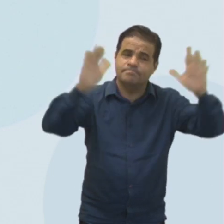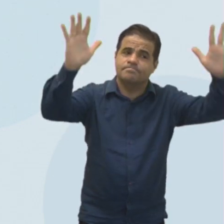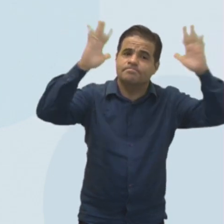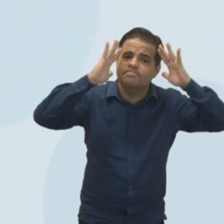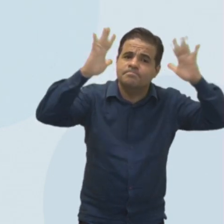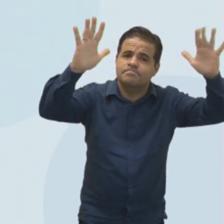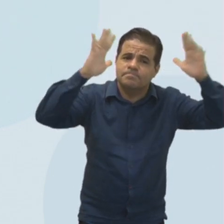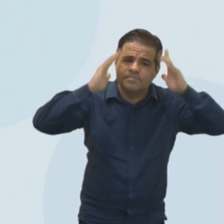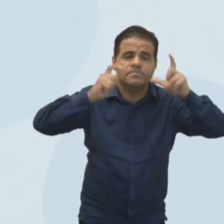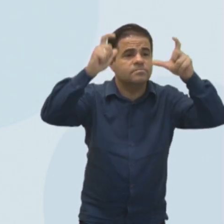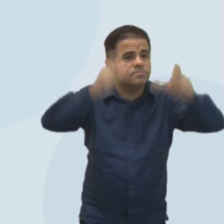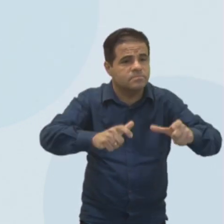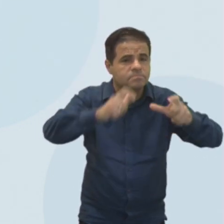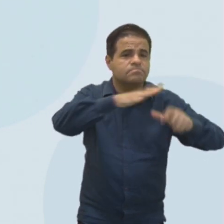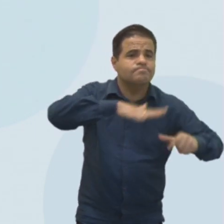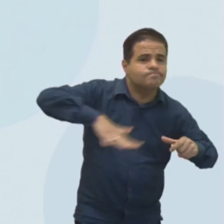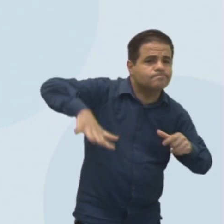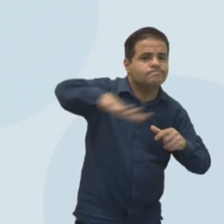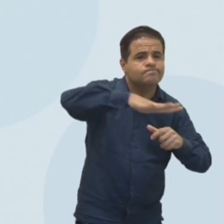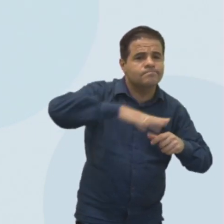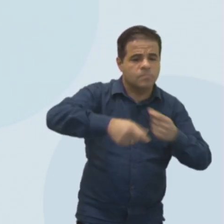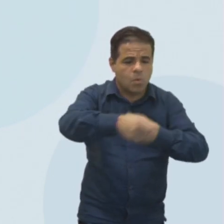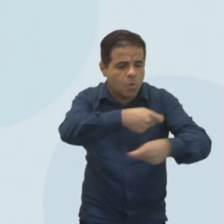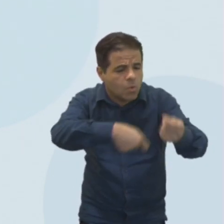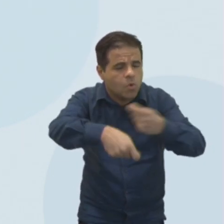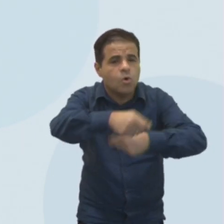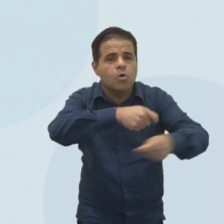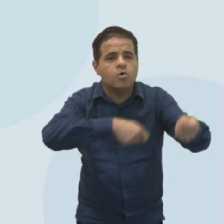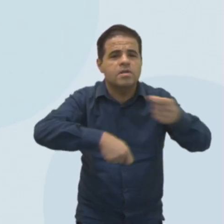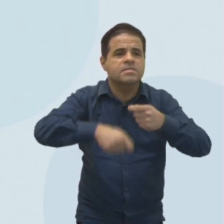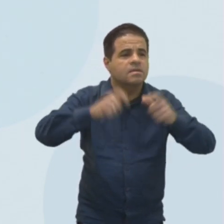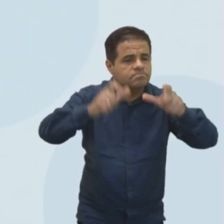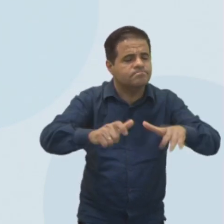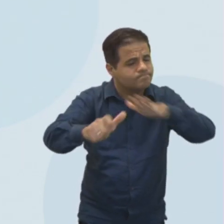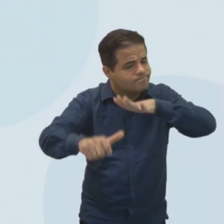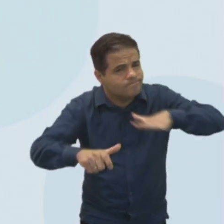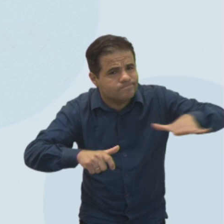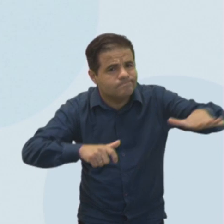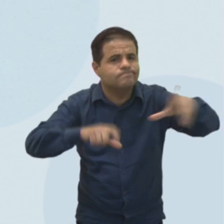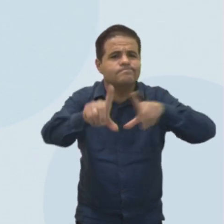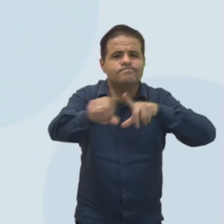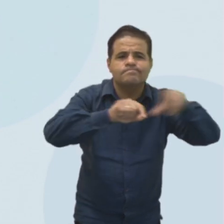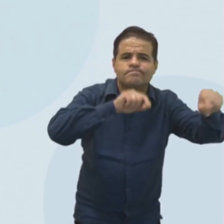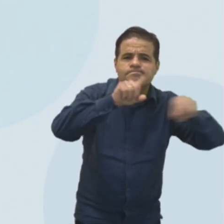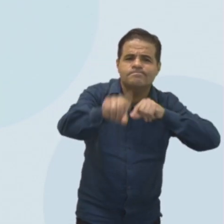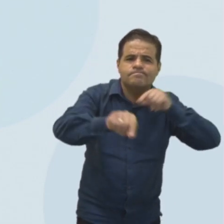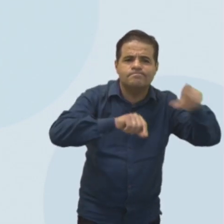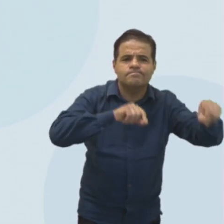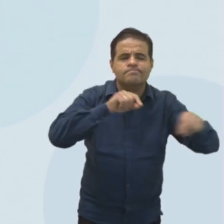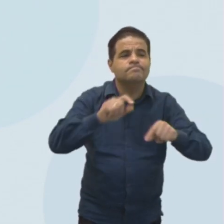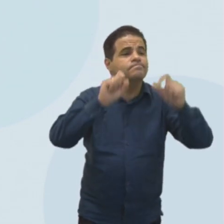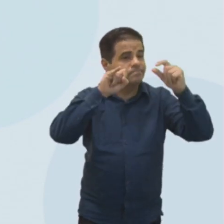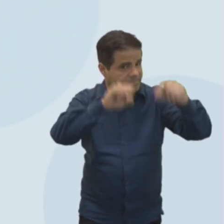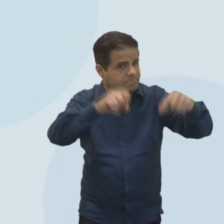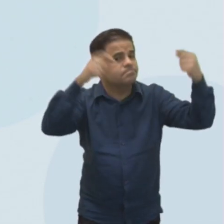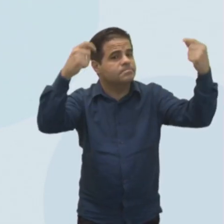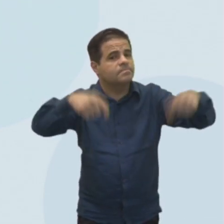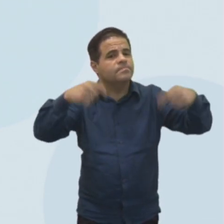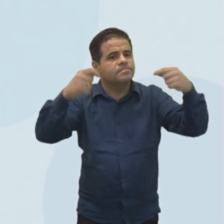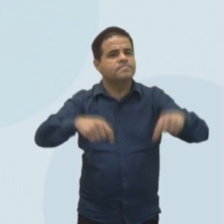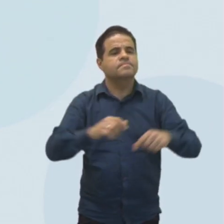no local. E negociar o ambiente selecionado, se for necessário. Próximo